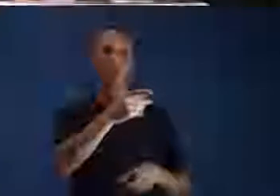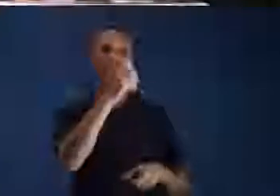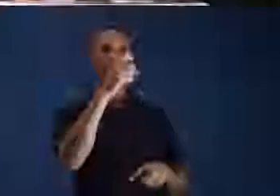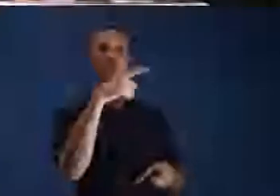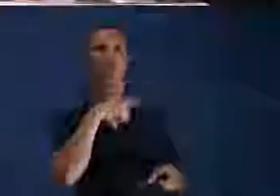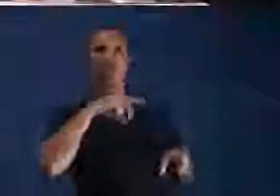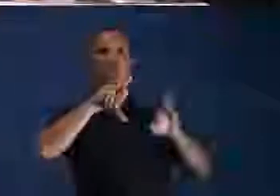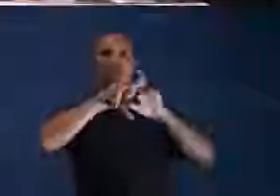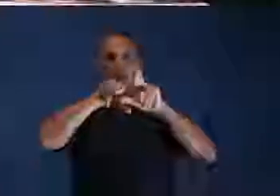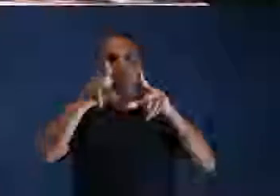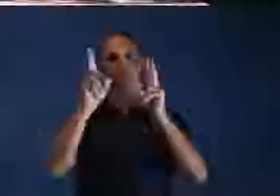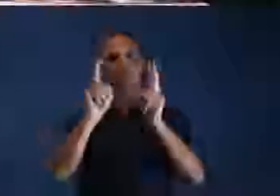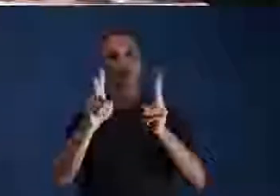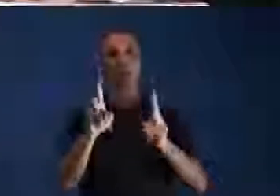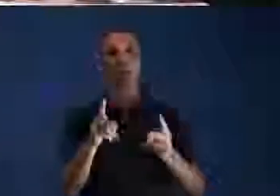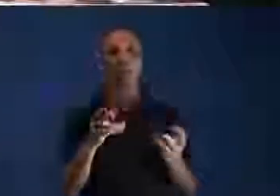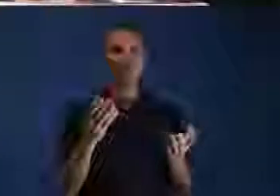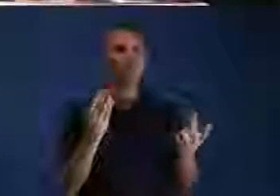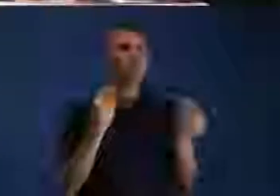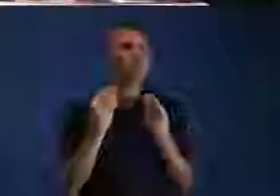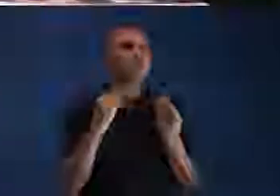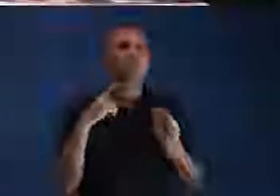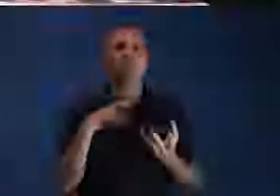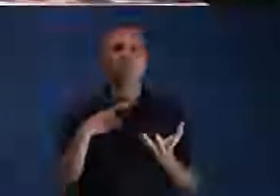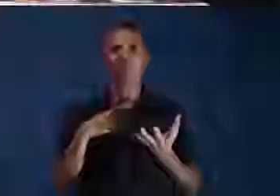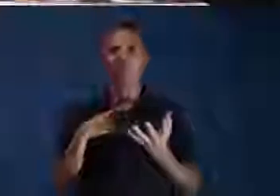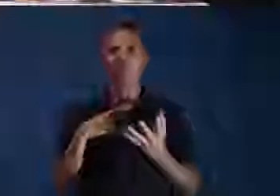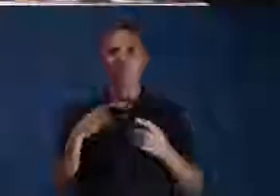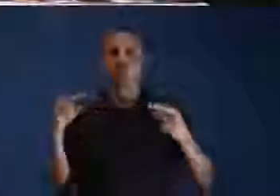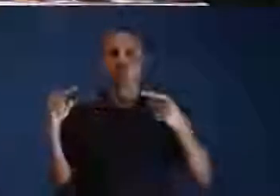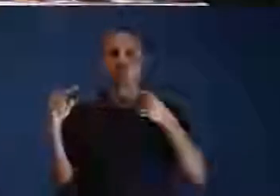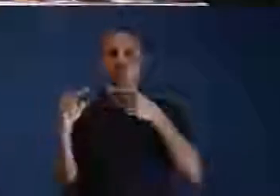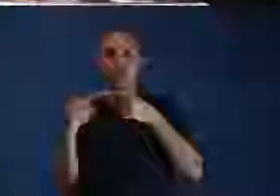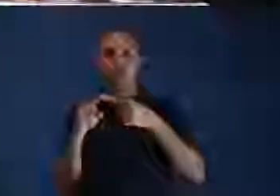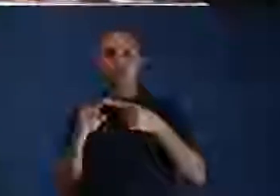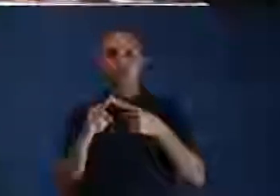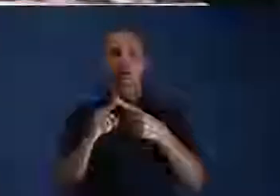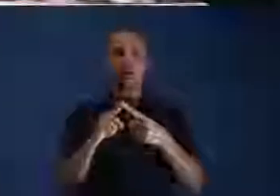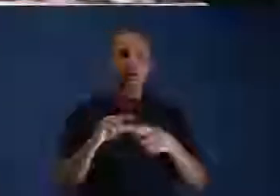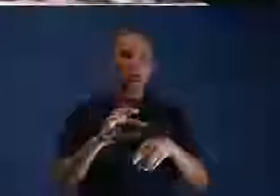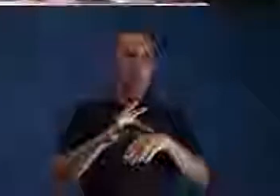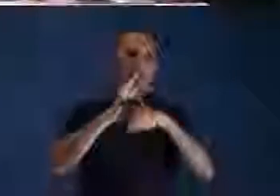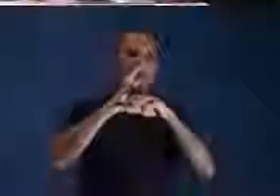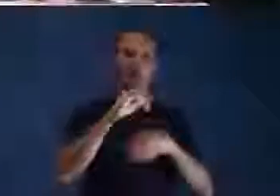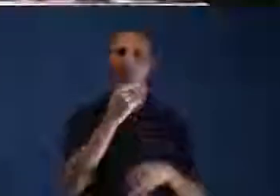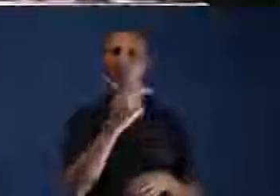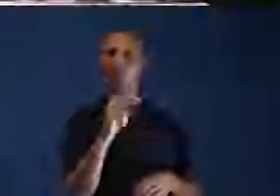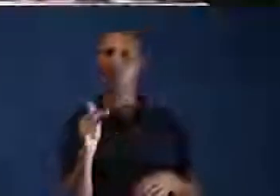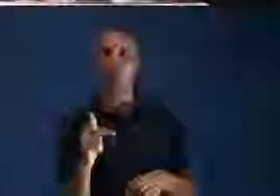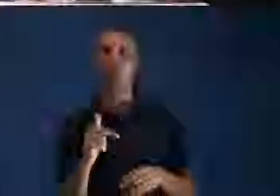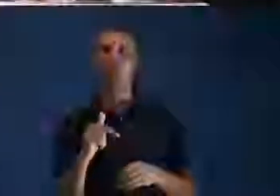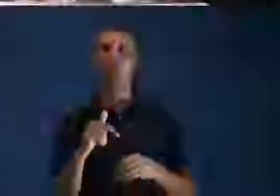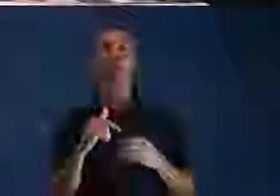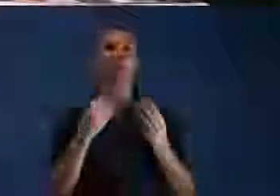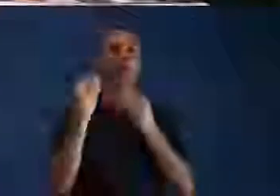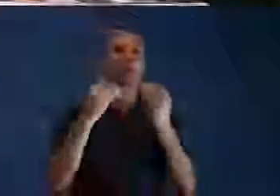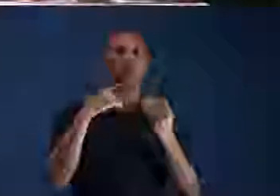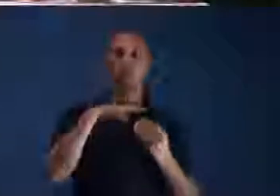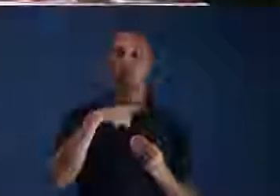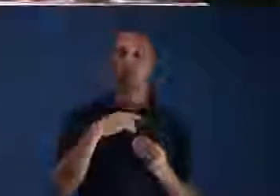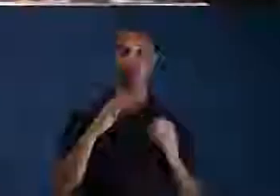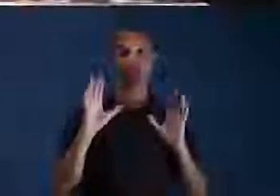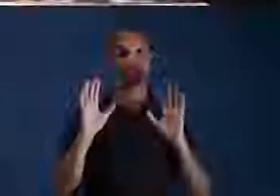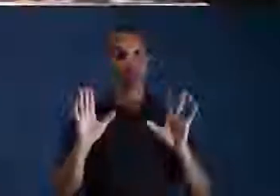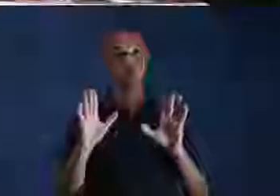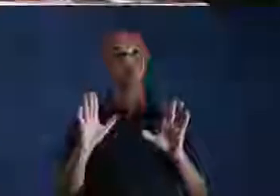transgressões, quase sempre sem saída, podem ser caracterizados como inumanos ou bestializados. No entanto,